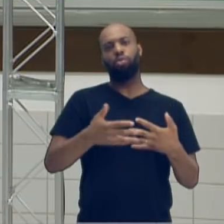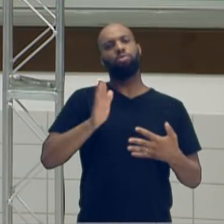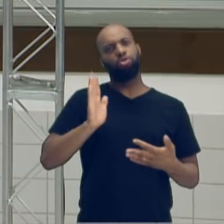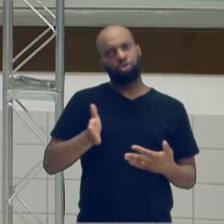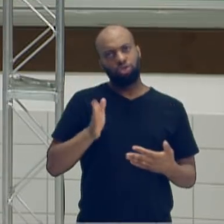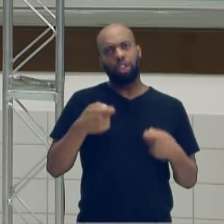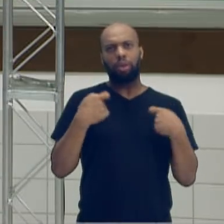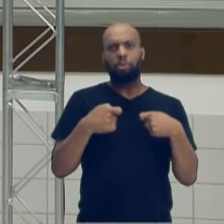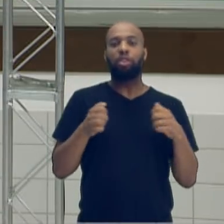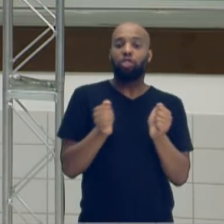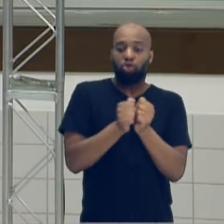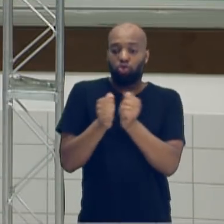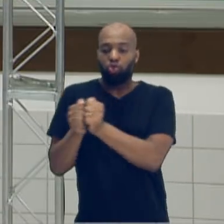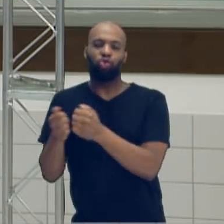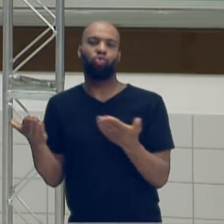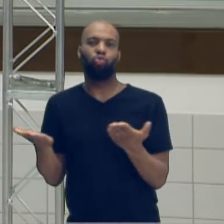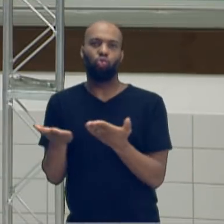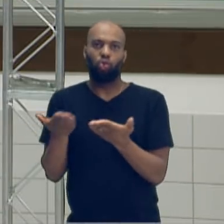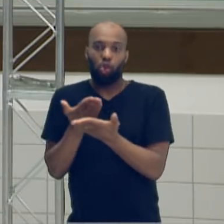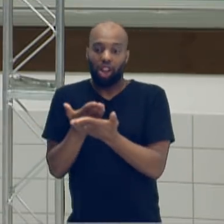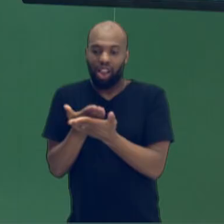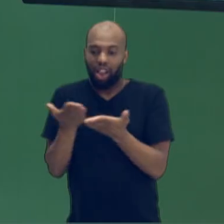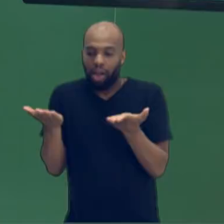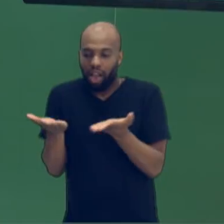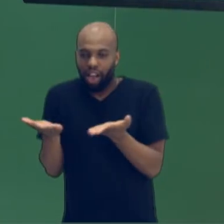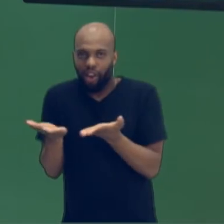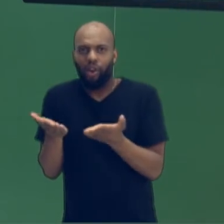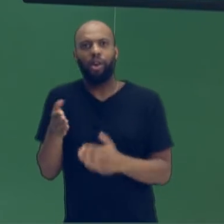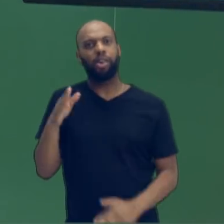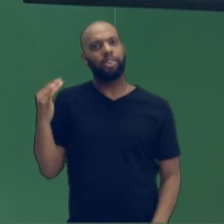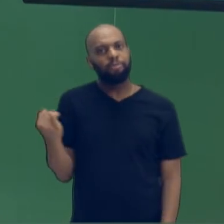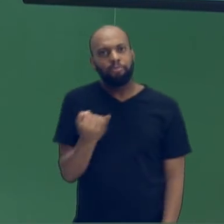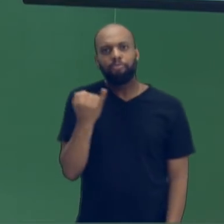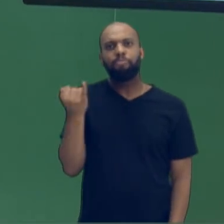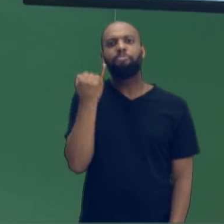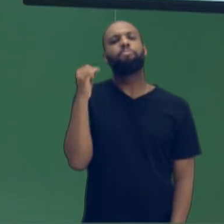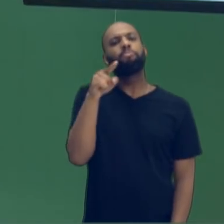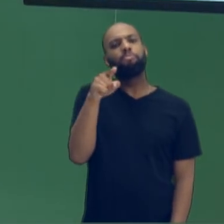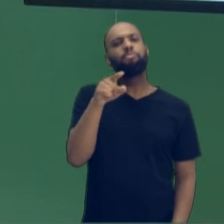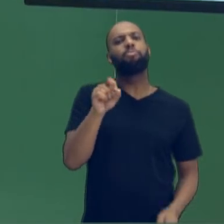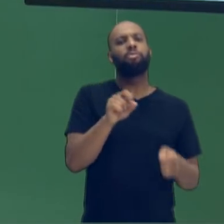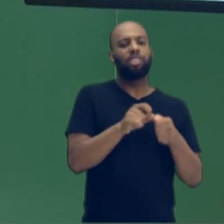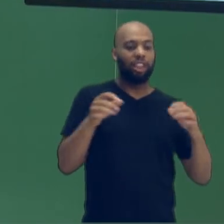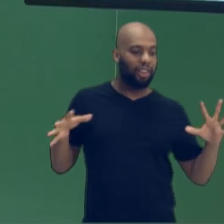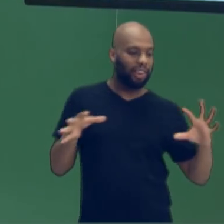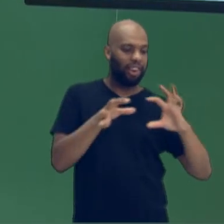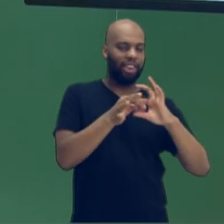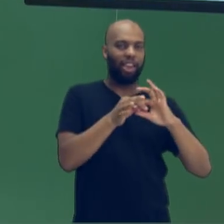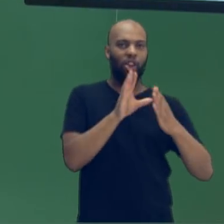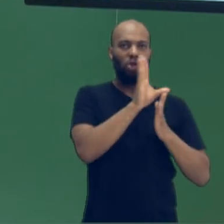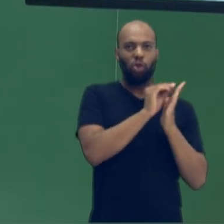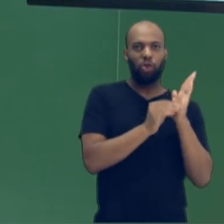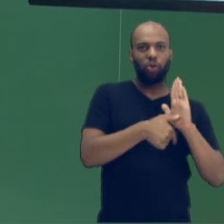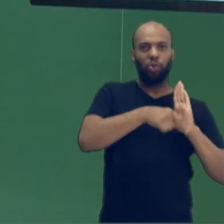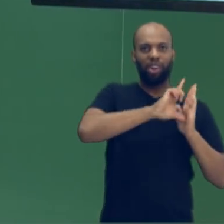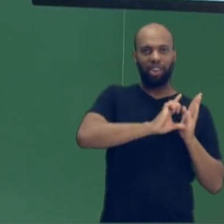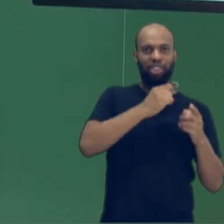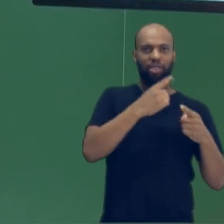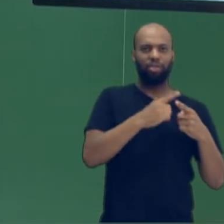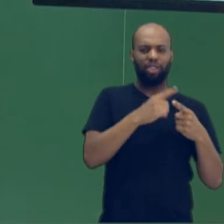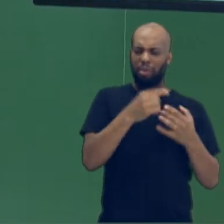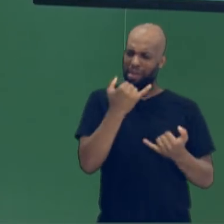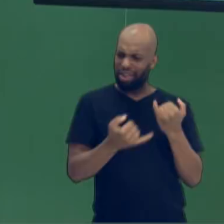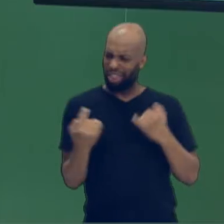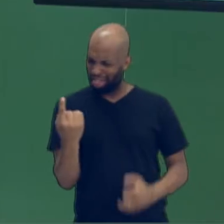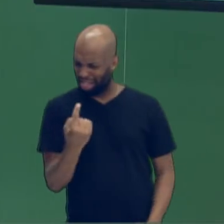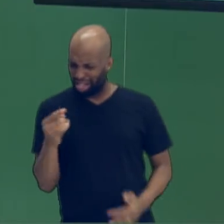e amarrar com os assuntos que a gente está estudando nesse momento. Então é muito importante fazer essa ligação, porque senão se torna algo muito isolado e